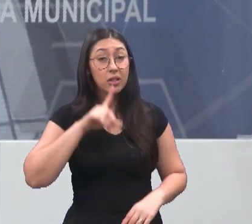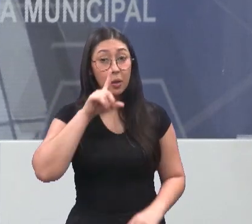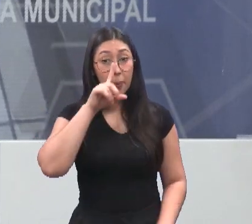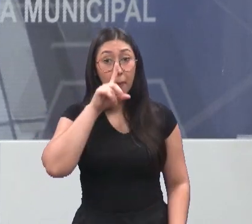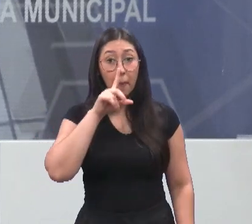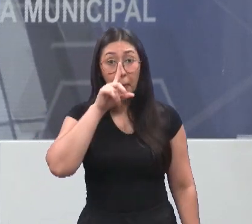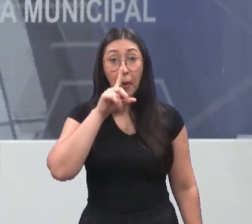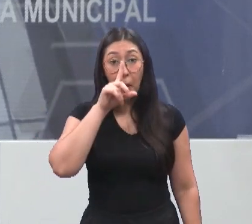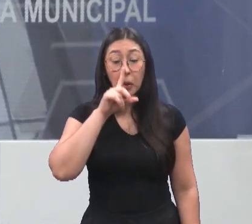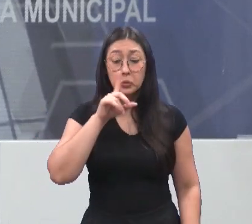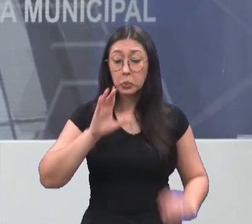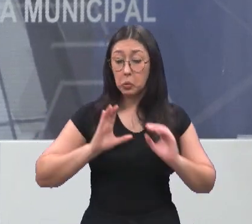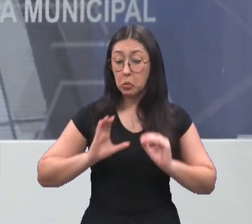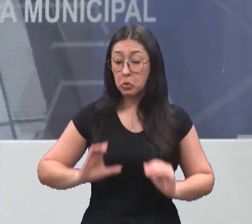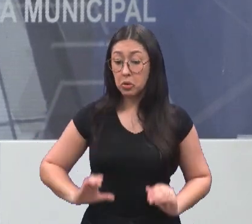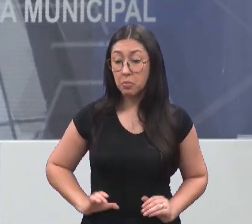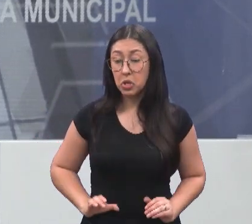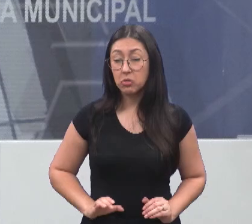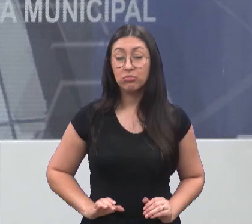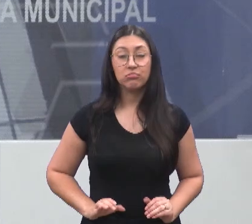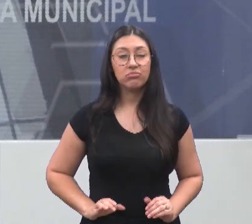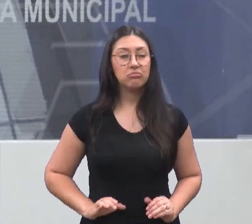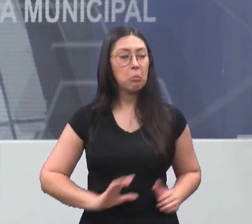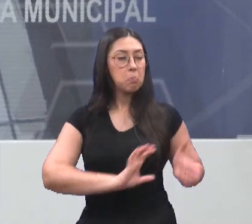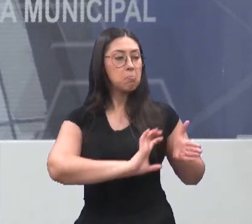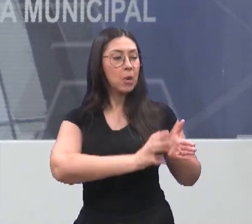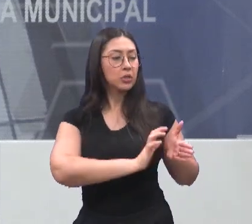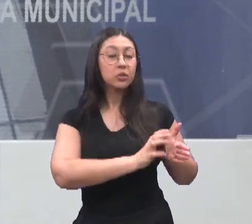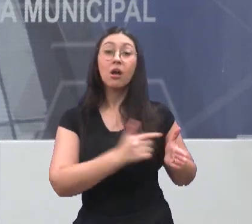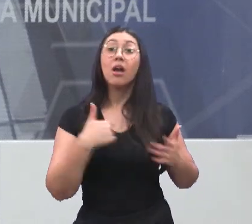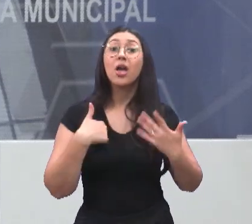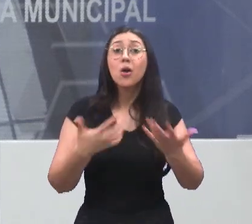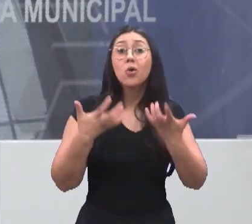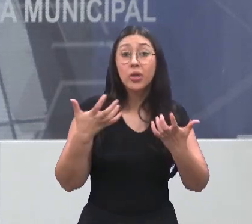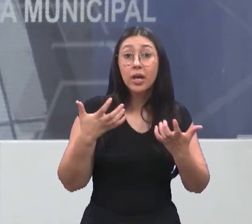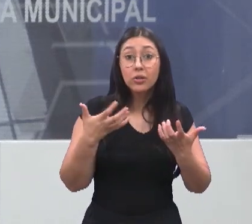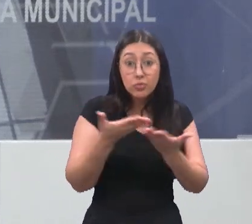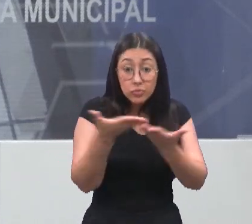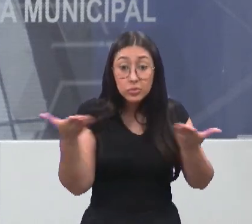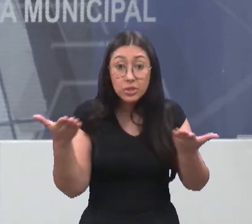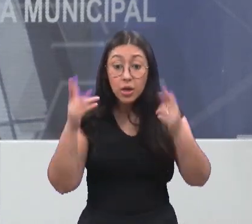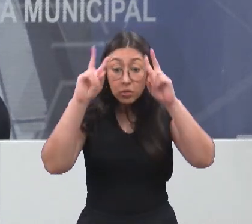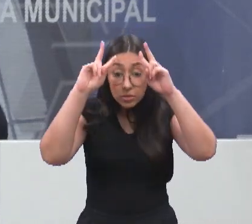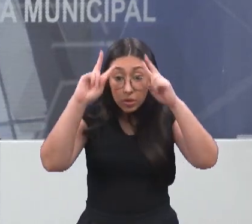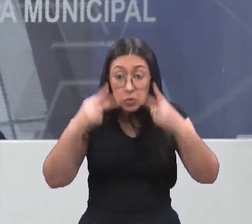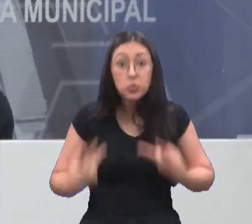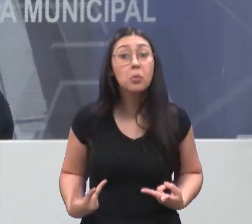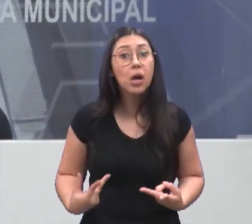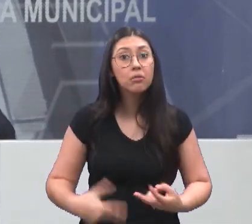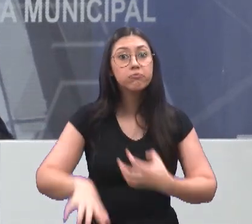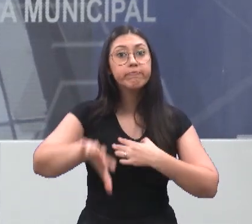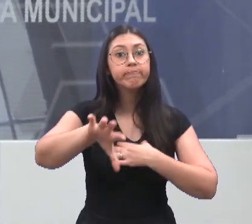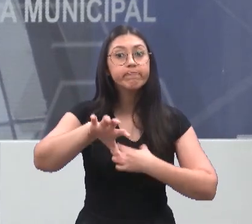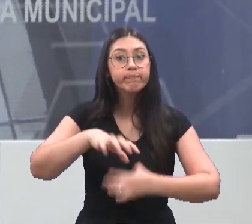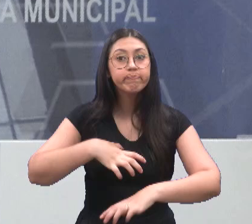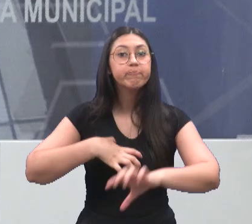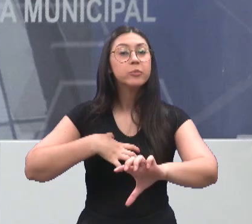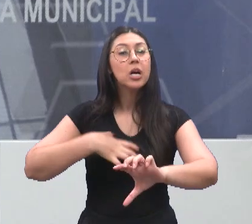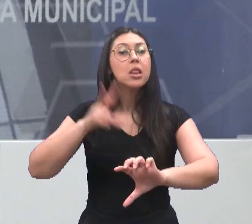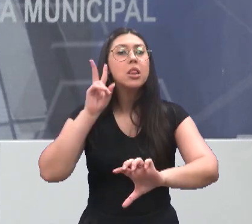terem um comportamento de bancada. Eu peço que votem como seres humanos, que façam uma escolha como